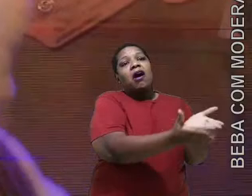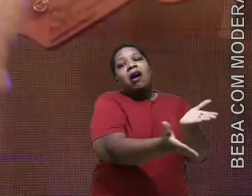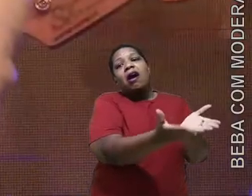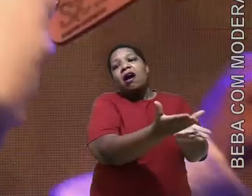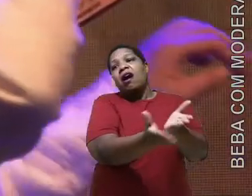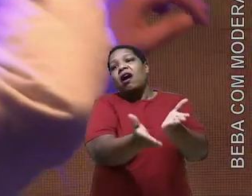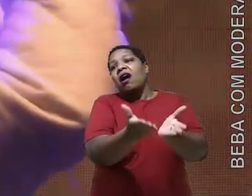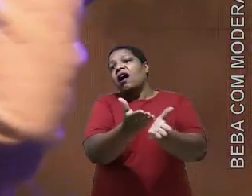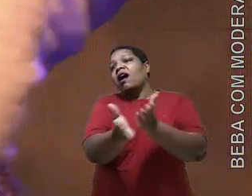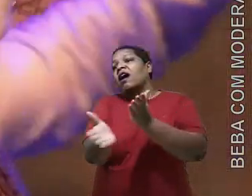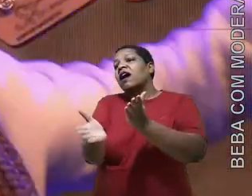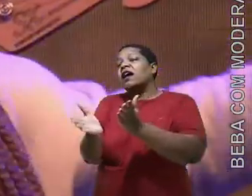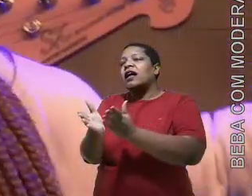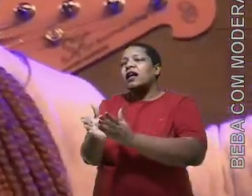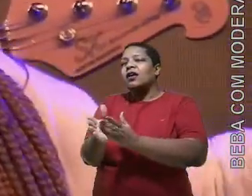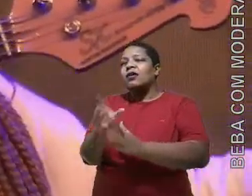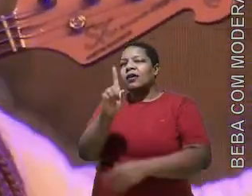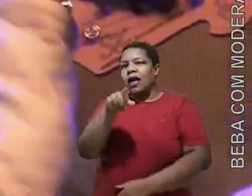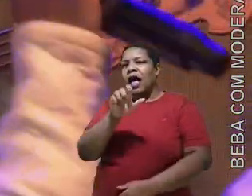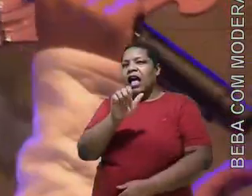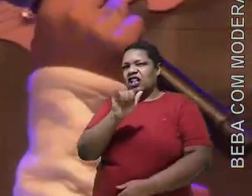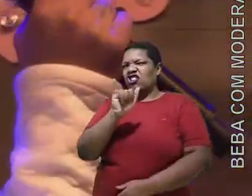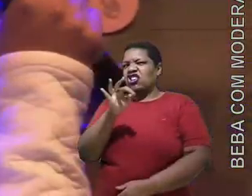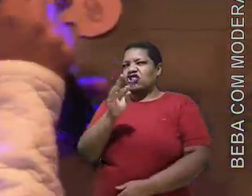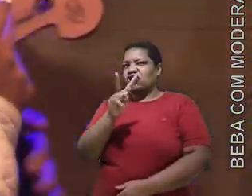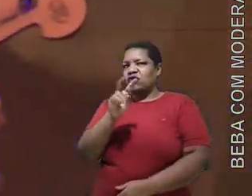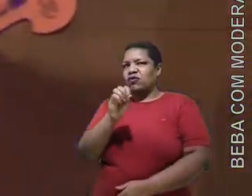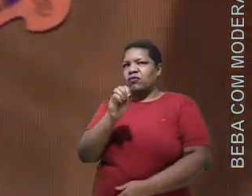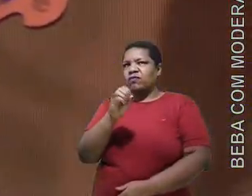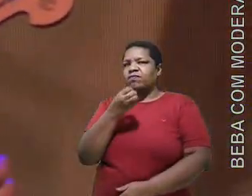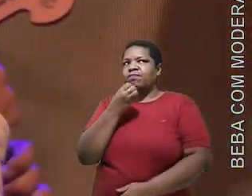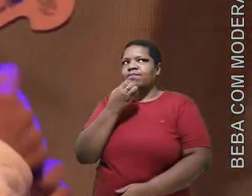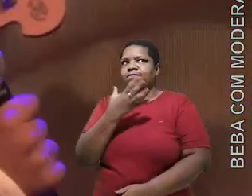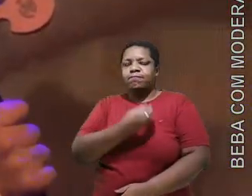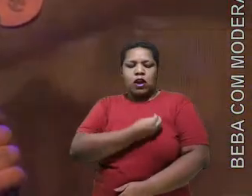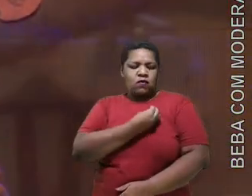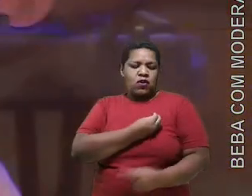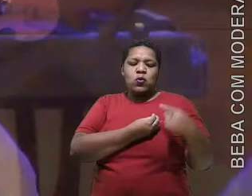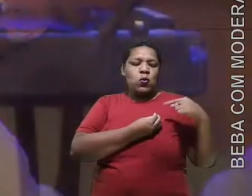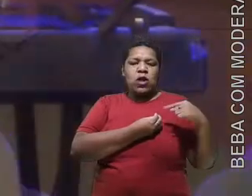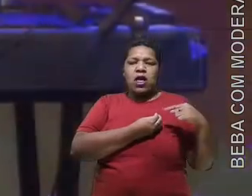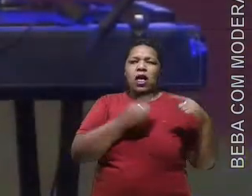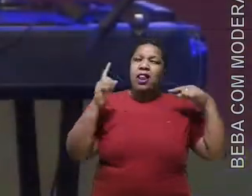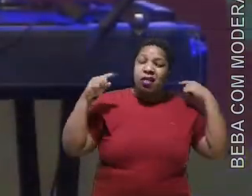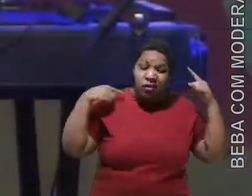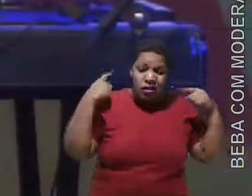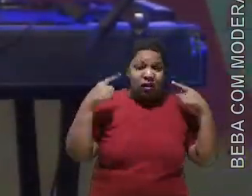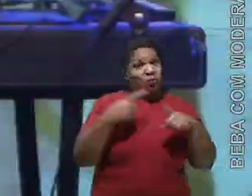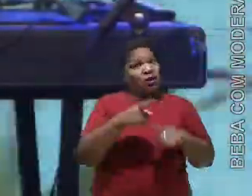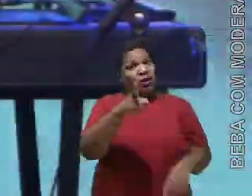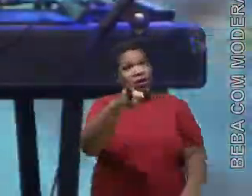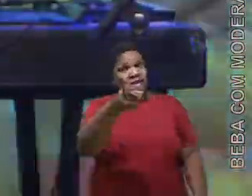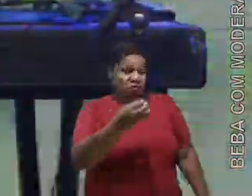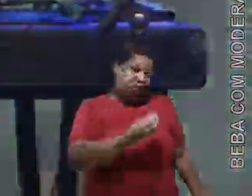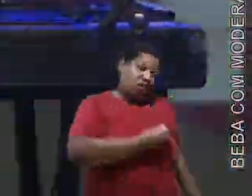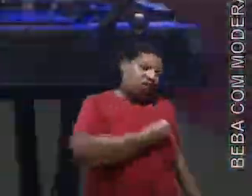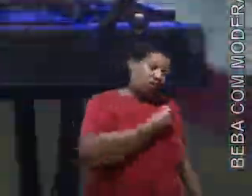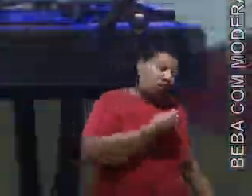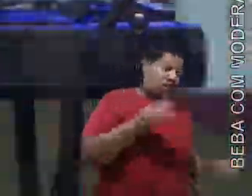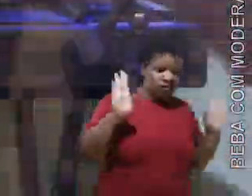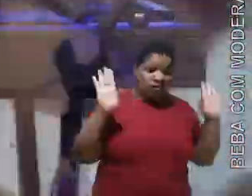uma digestivo compra vida dela porque prender não pode